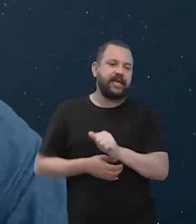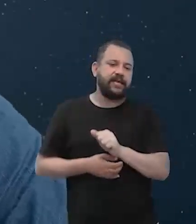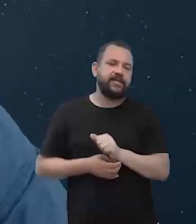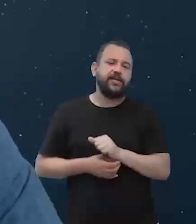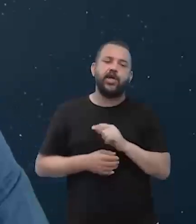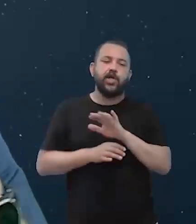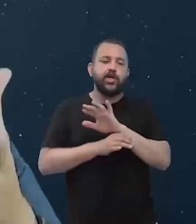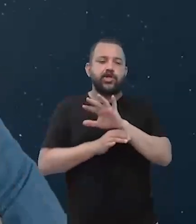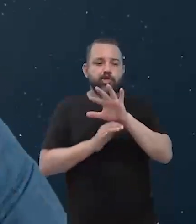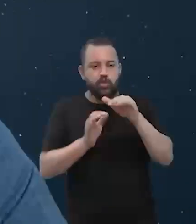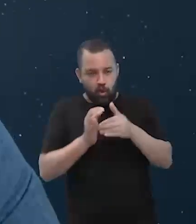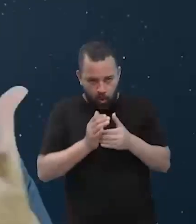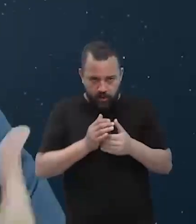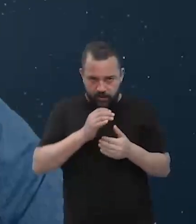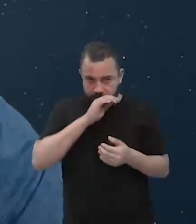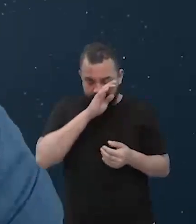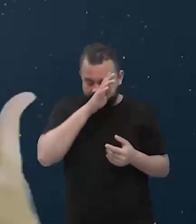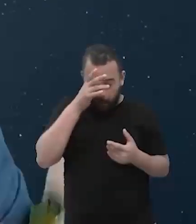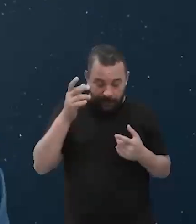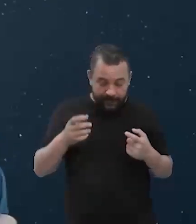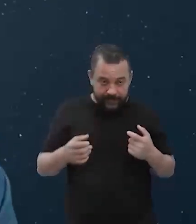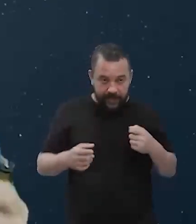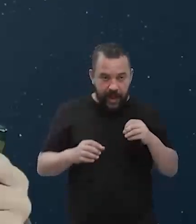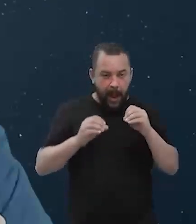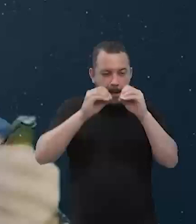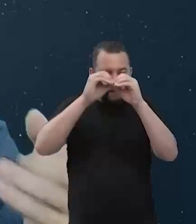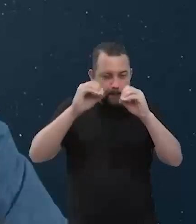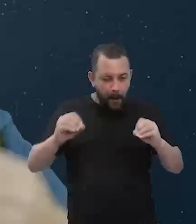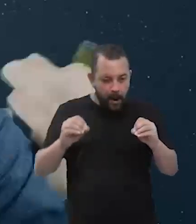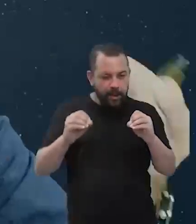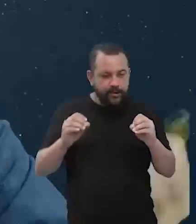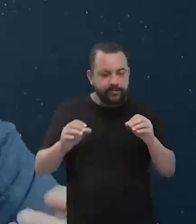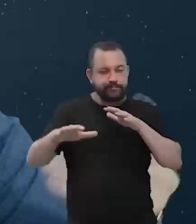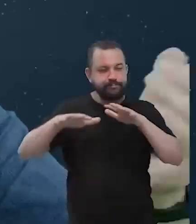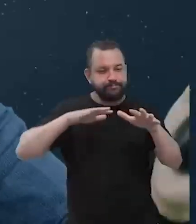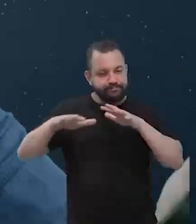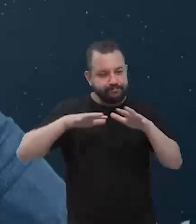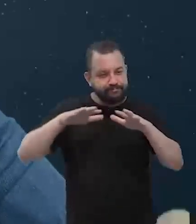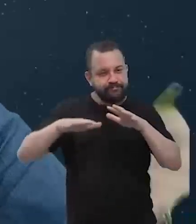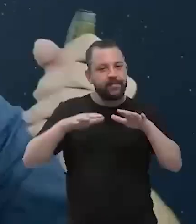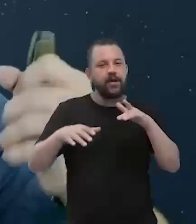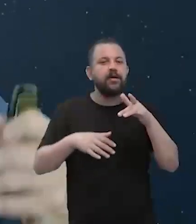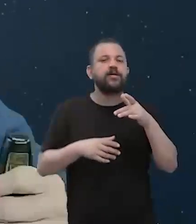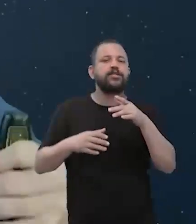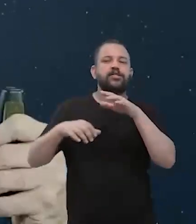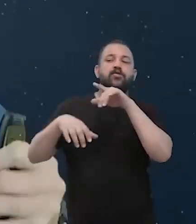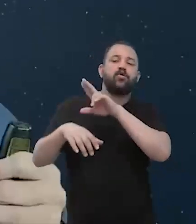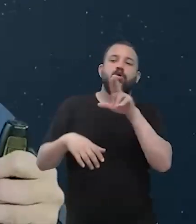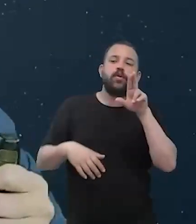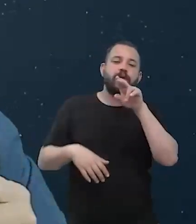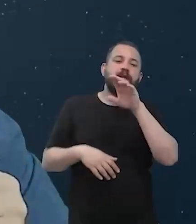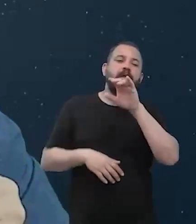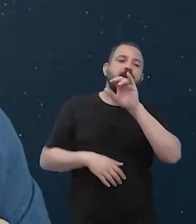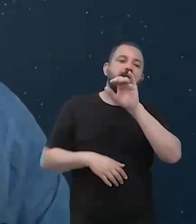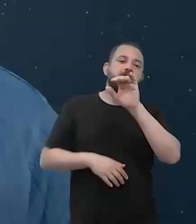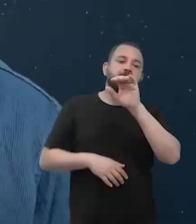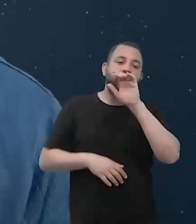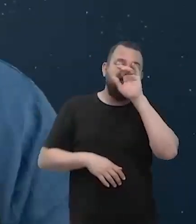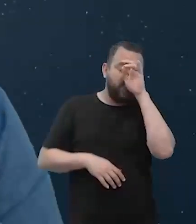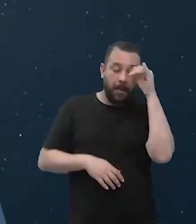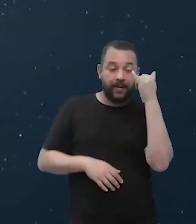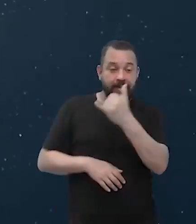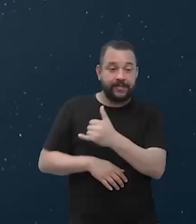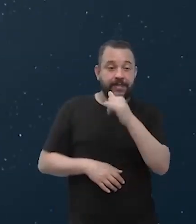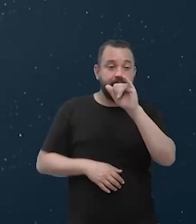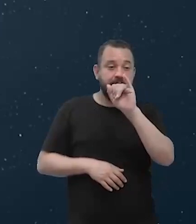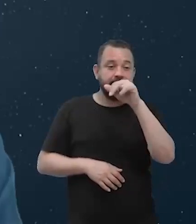que fazem com que as moléculas se movam, a gente vai chamar da energia interna molecular. Belezinha?